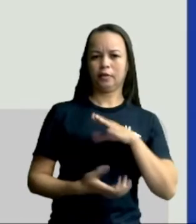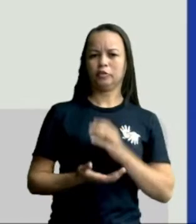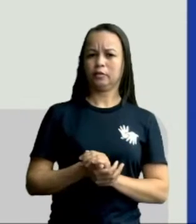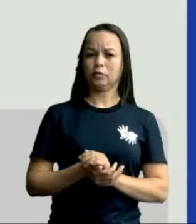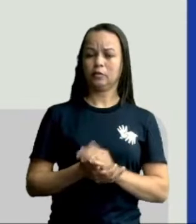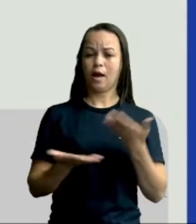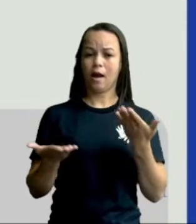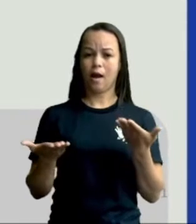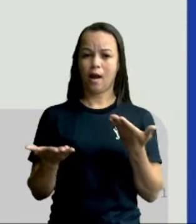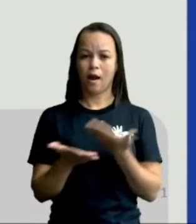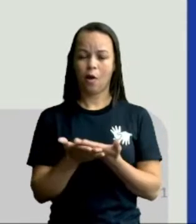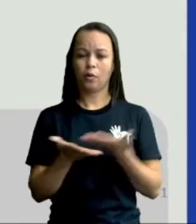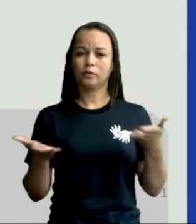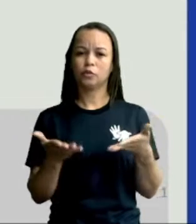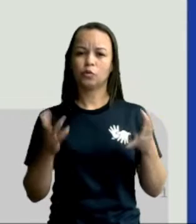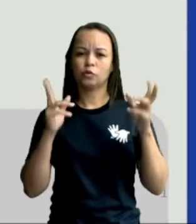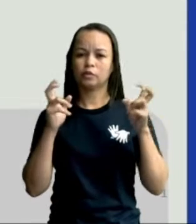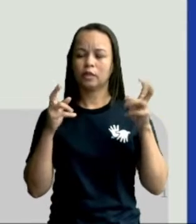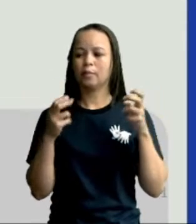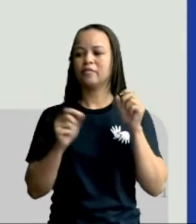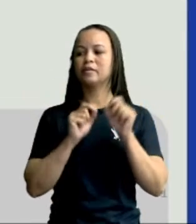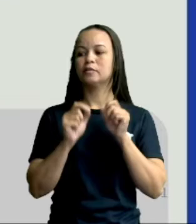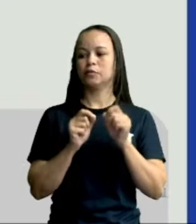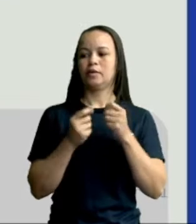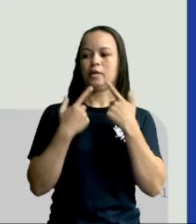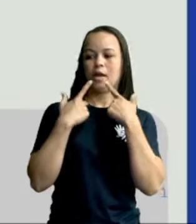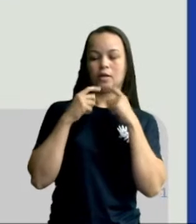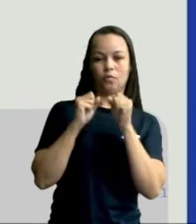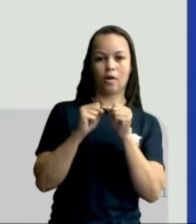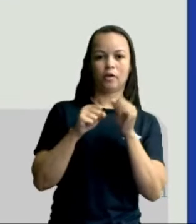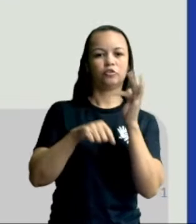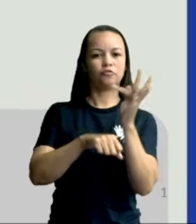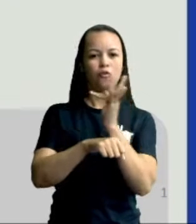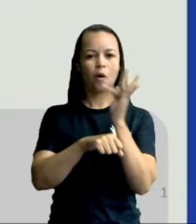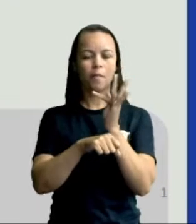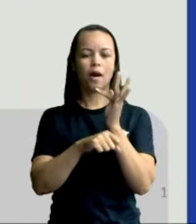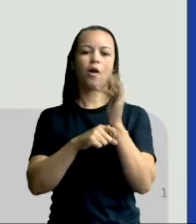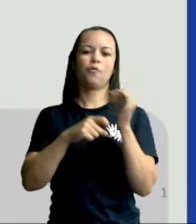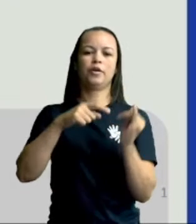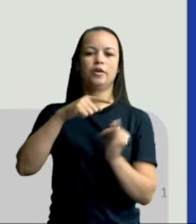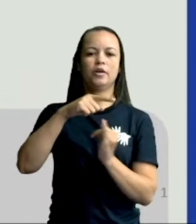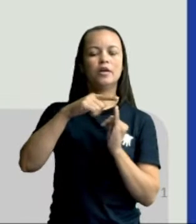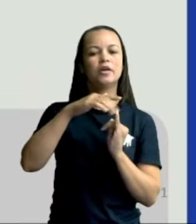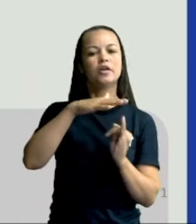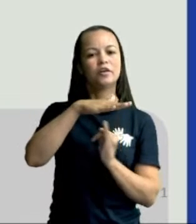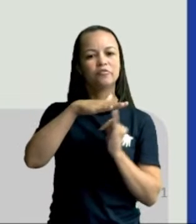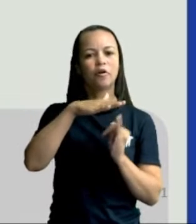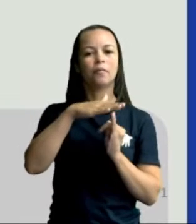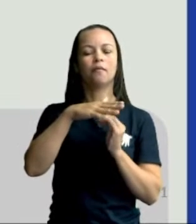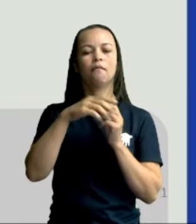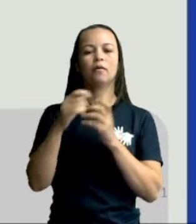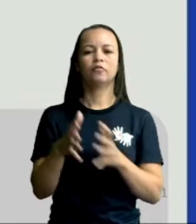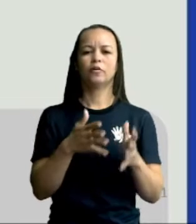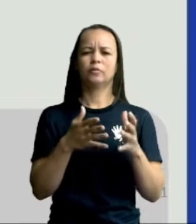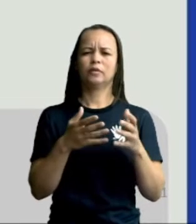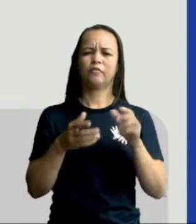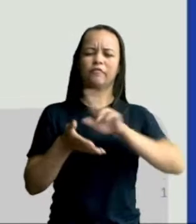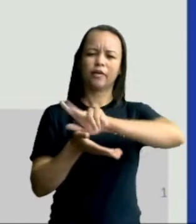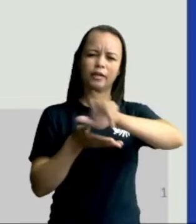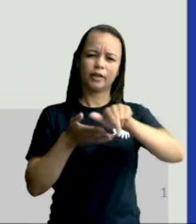linguagem formal e informal. Vamos compreender o uso adequado das variedades linguísticas,